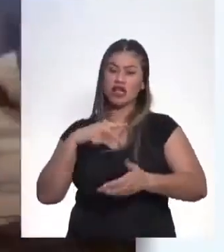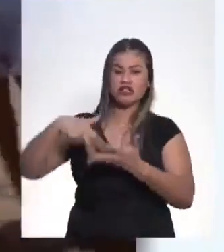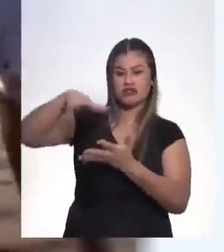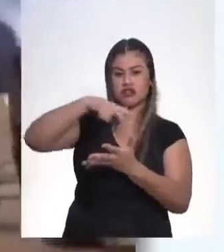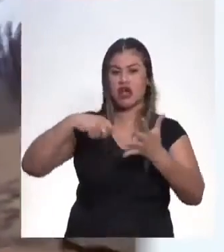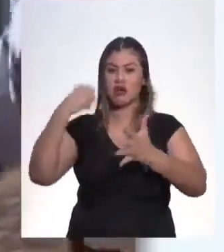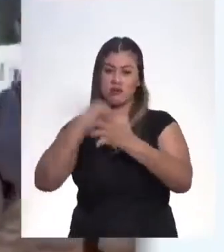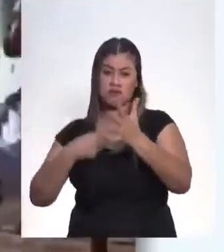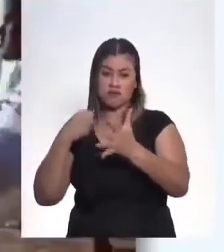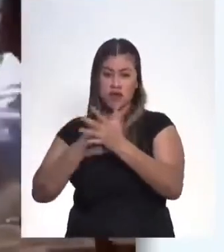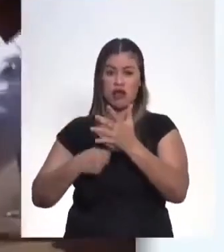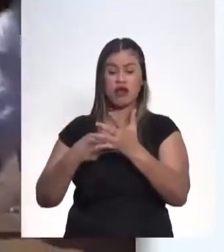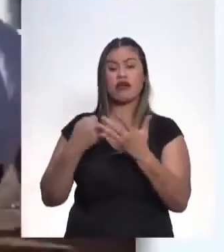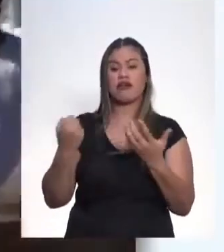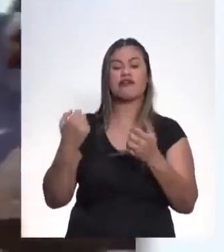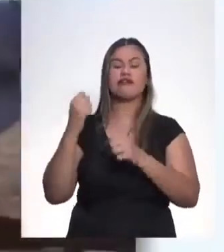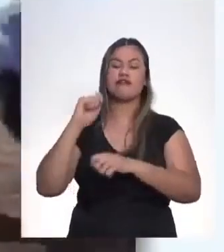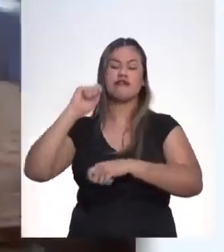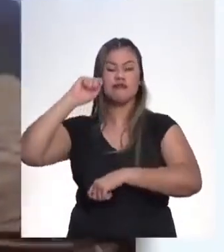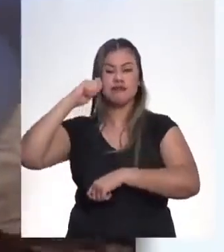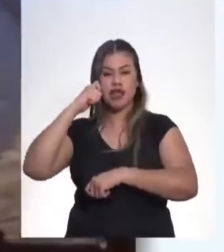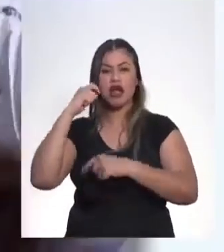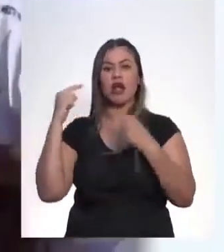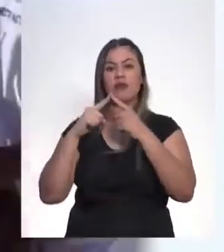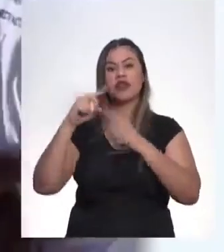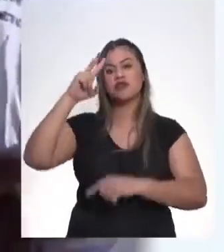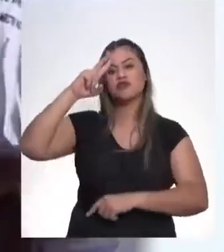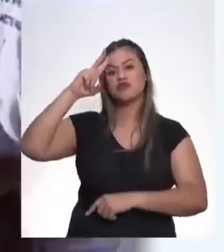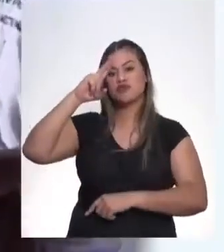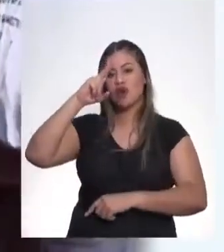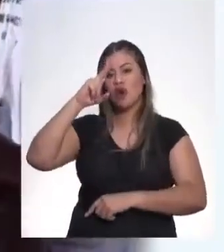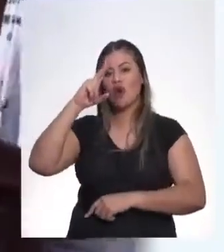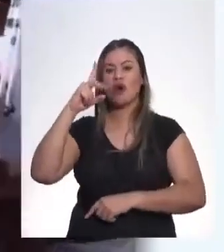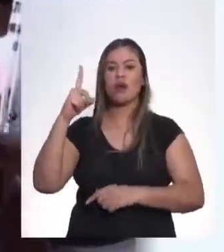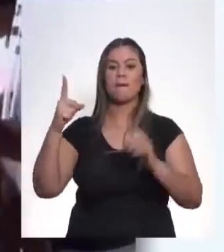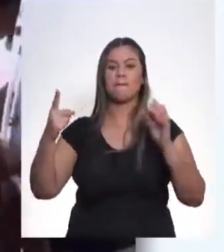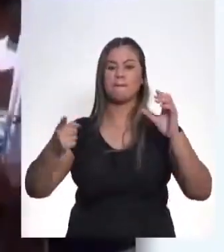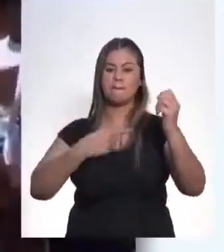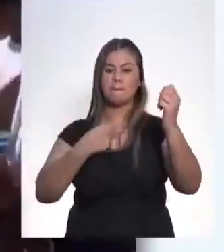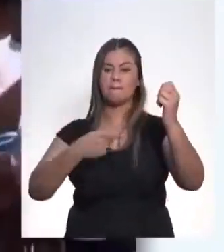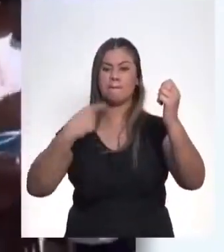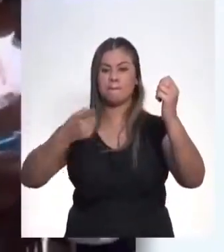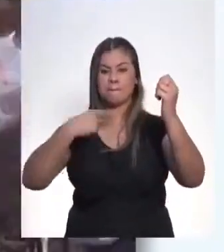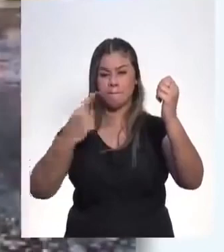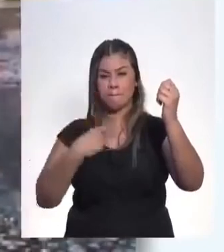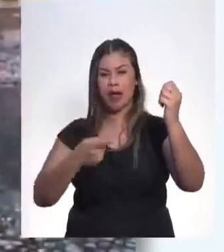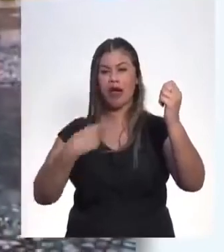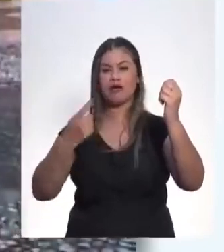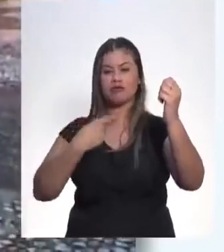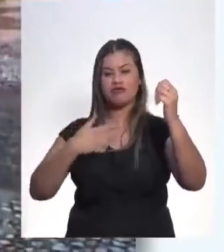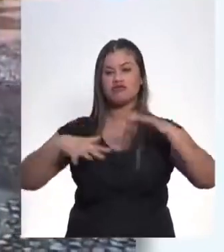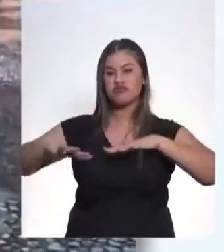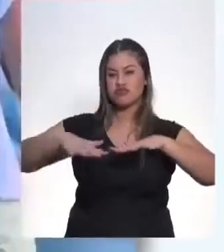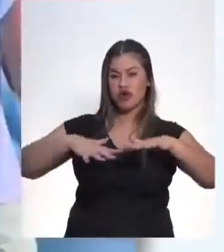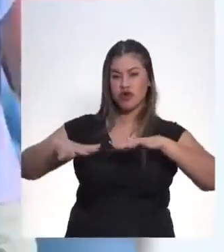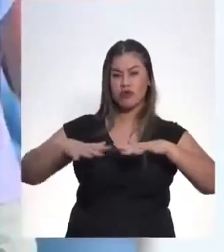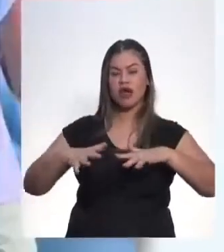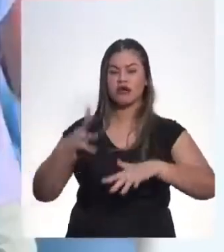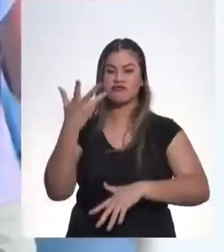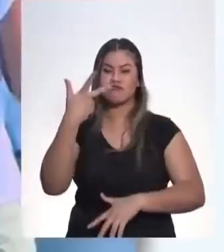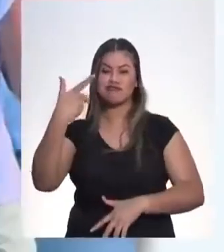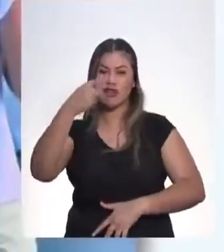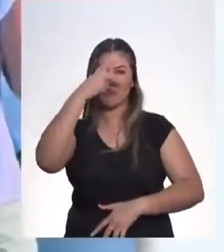da resistência negra, compõem a paisagem histórica. O som do berimbau e os movimentos ágeis encantam baianos